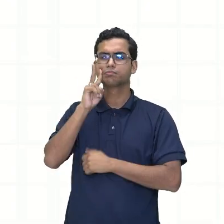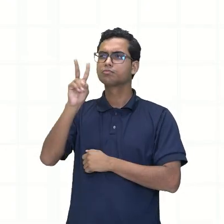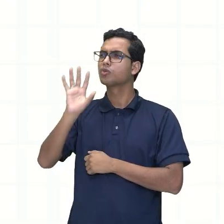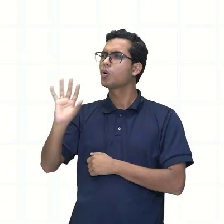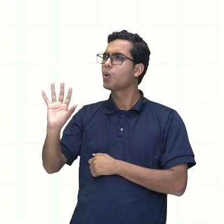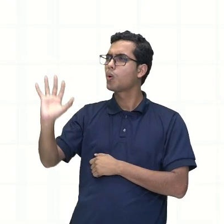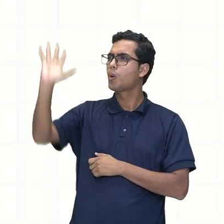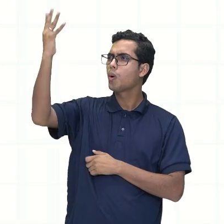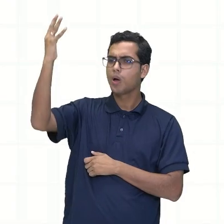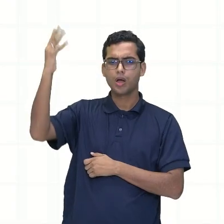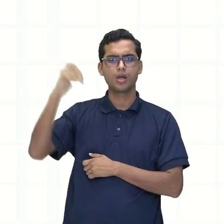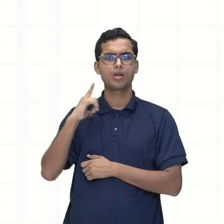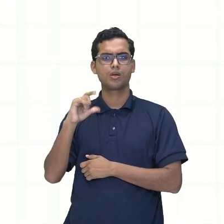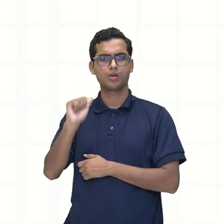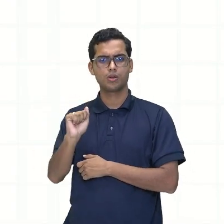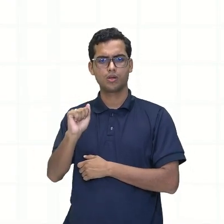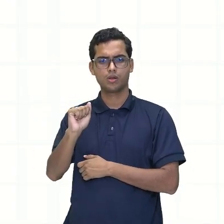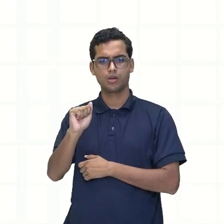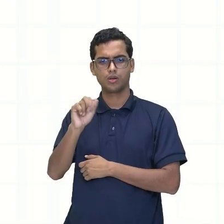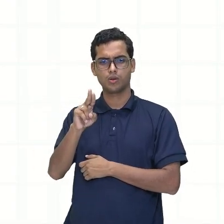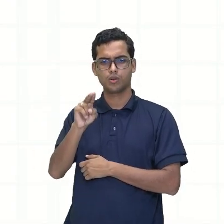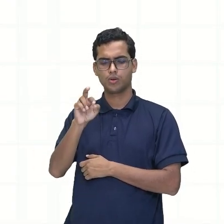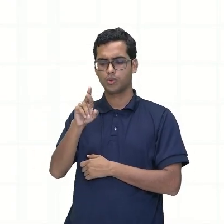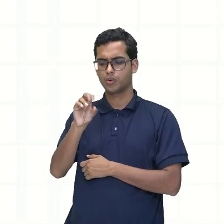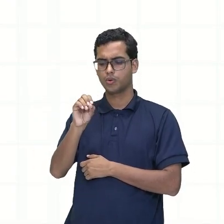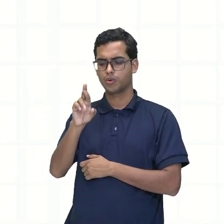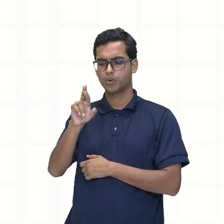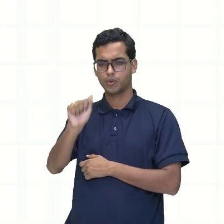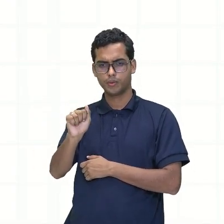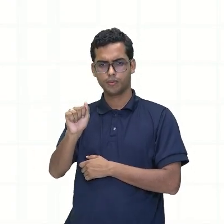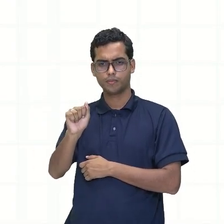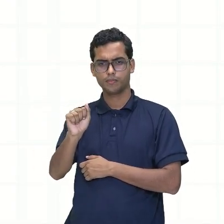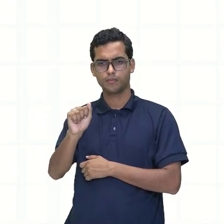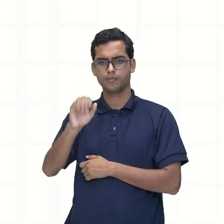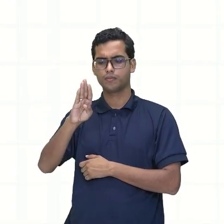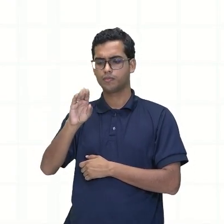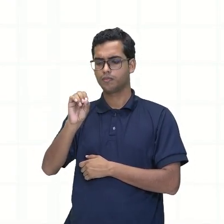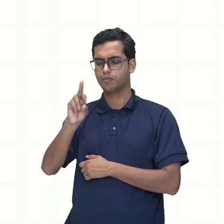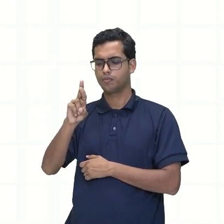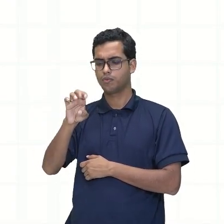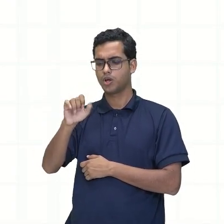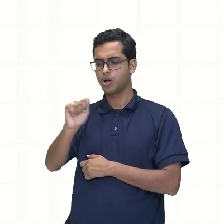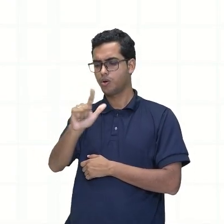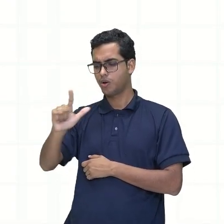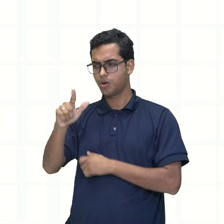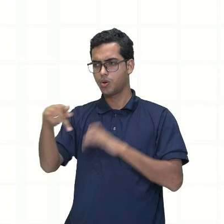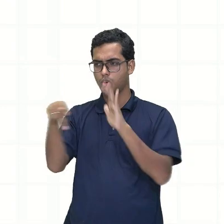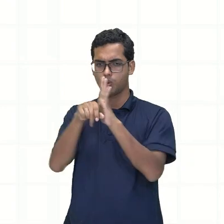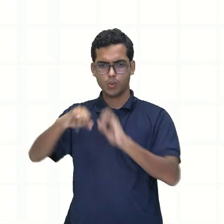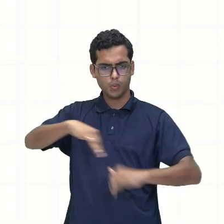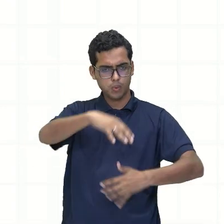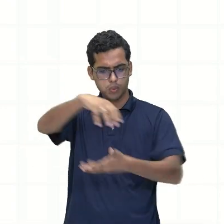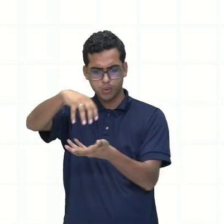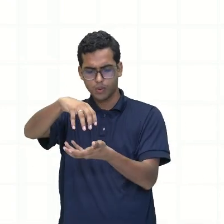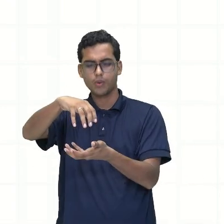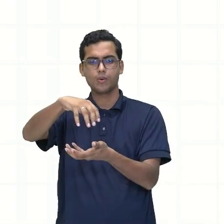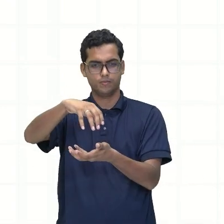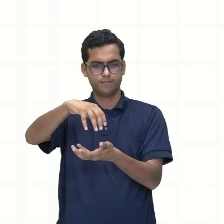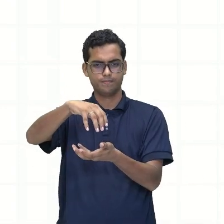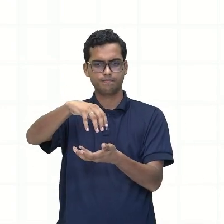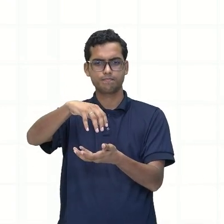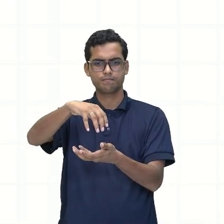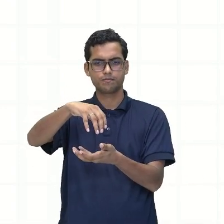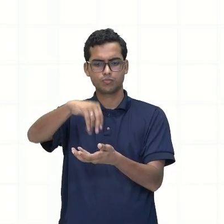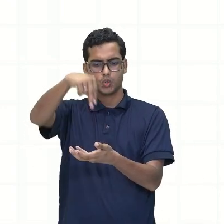um fenômeno quando os raios solares nos polos do nosso planeta,